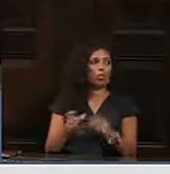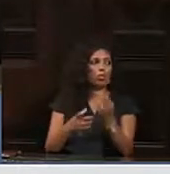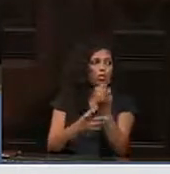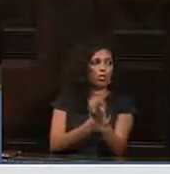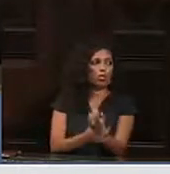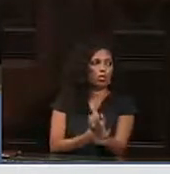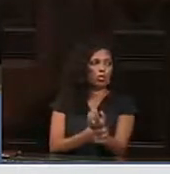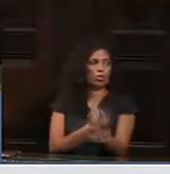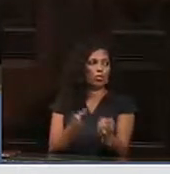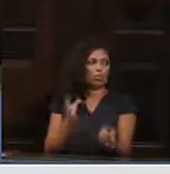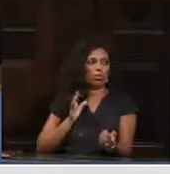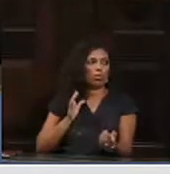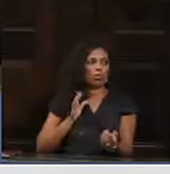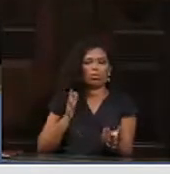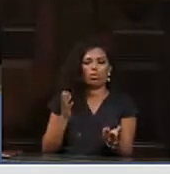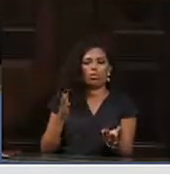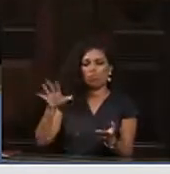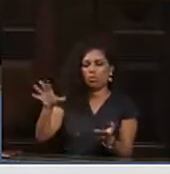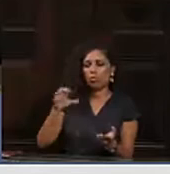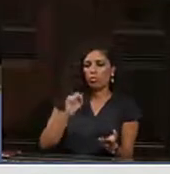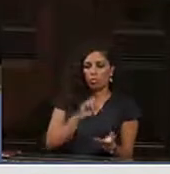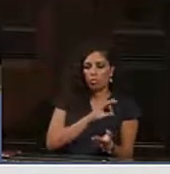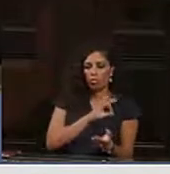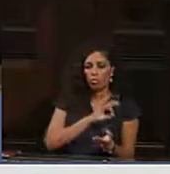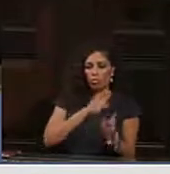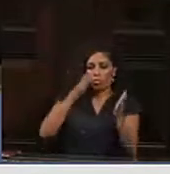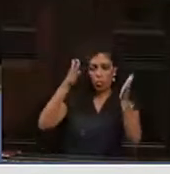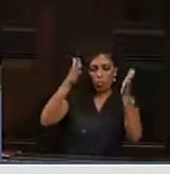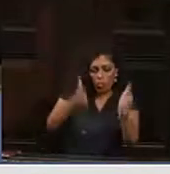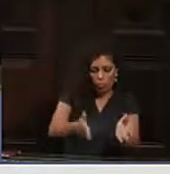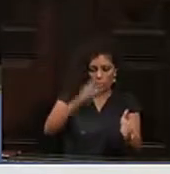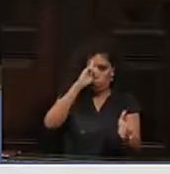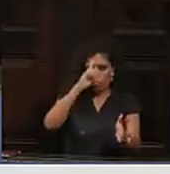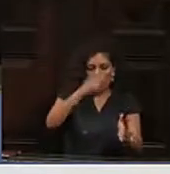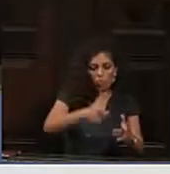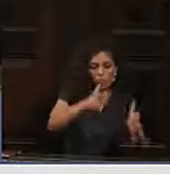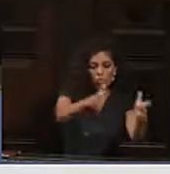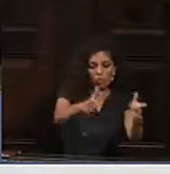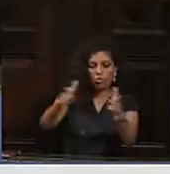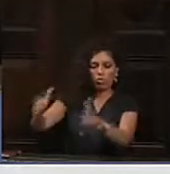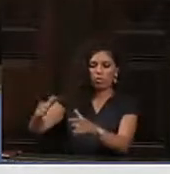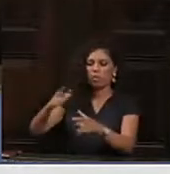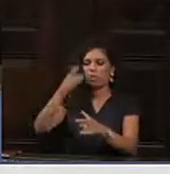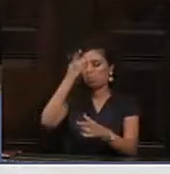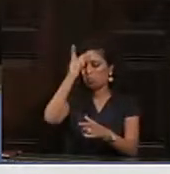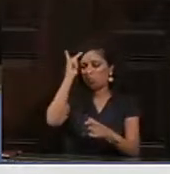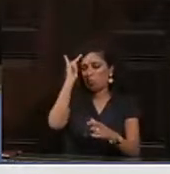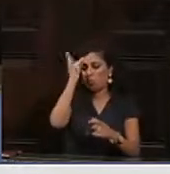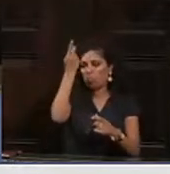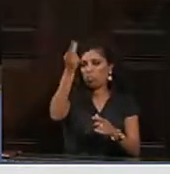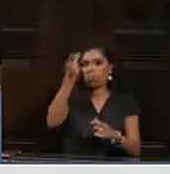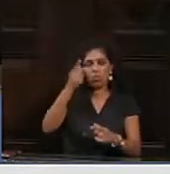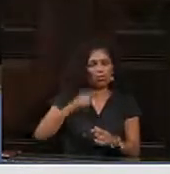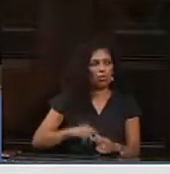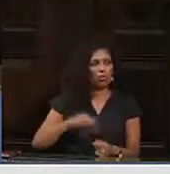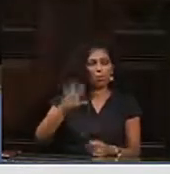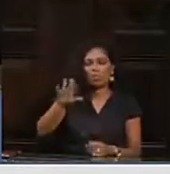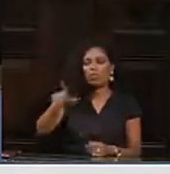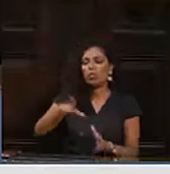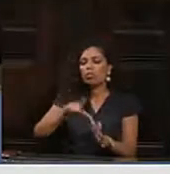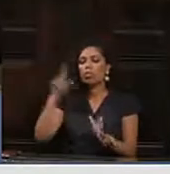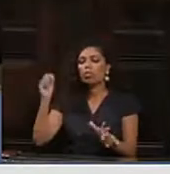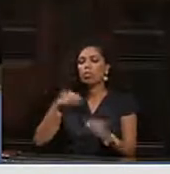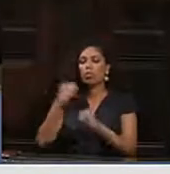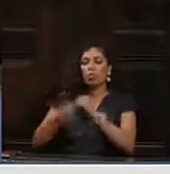colocam policiamento aonde eles querem. Isso é o que está acontecendo. Aí eu quero saber qual é o critério que eles conseguem, porque